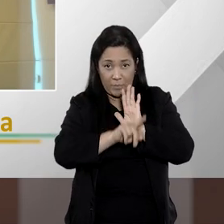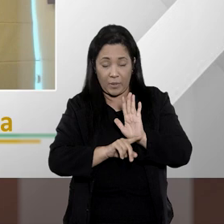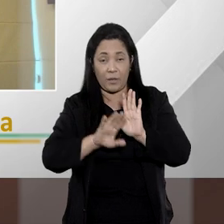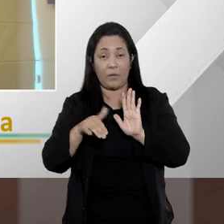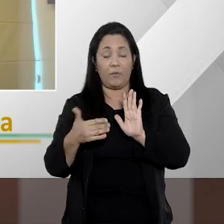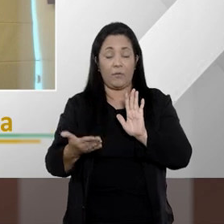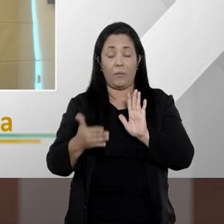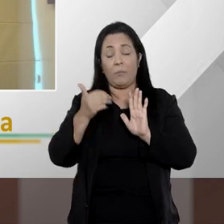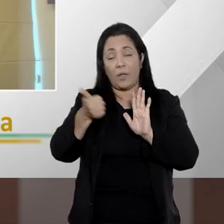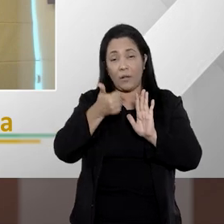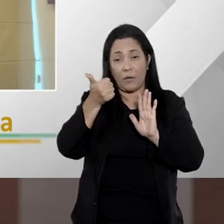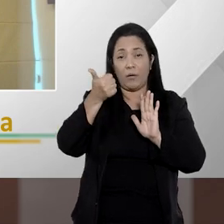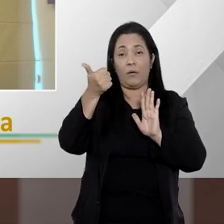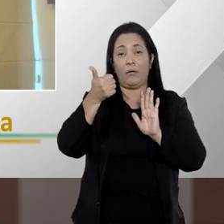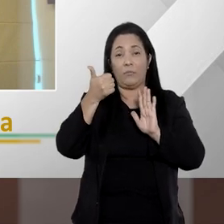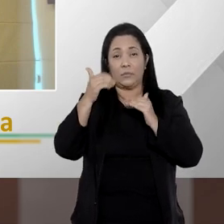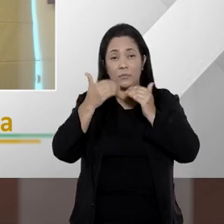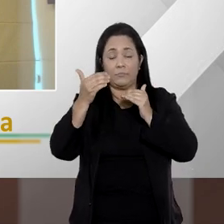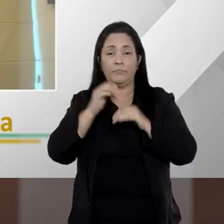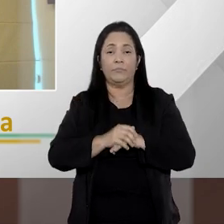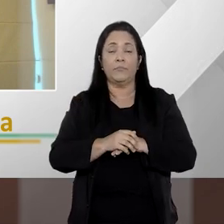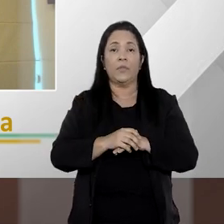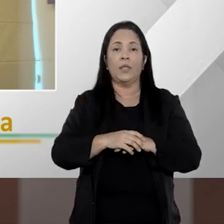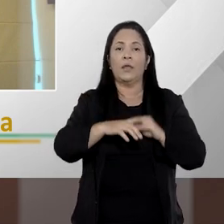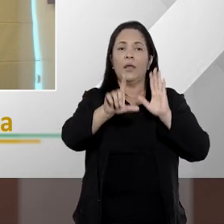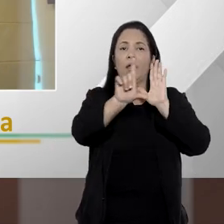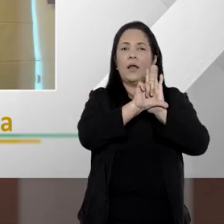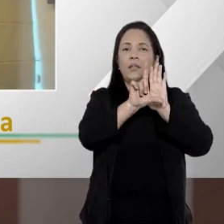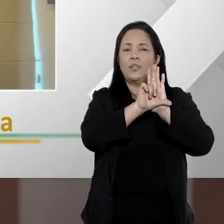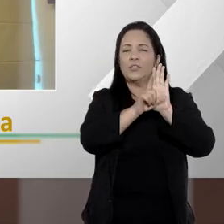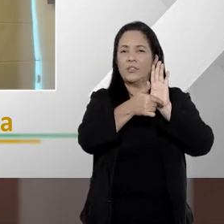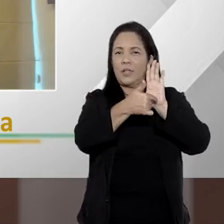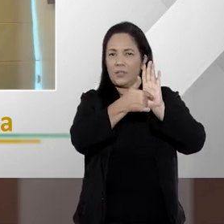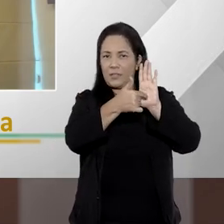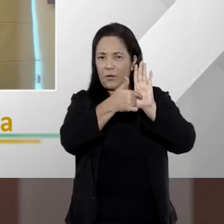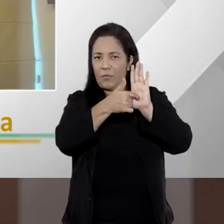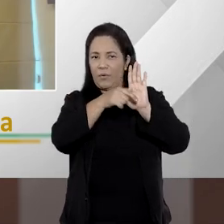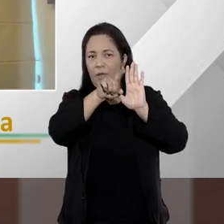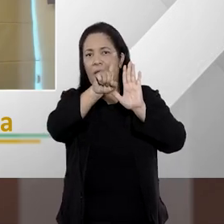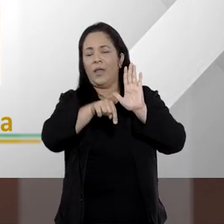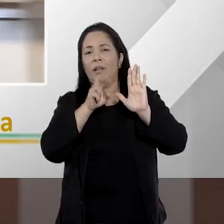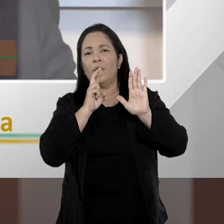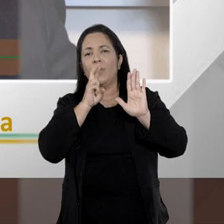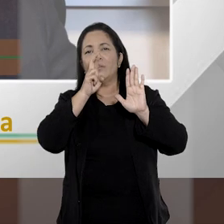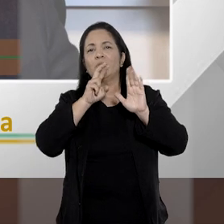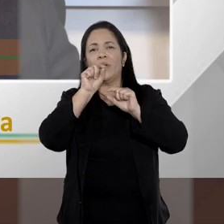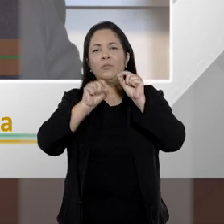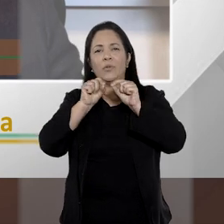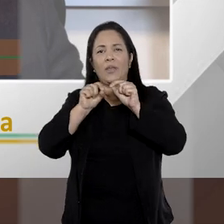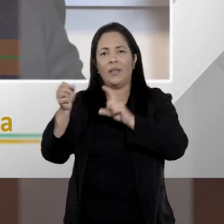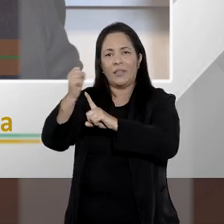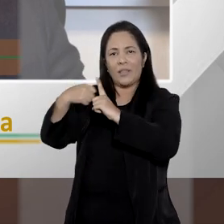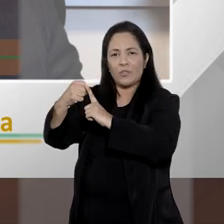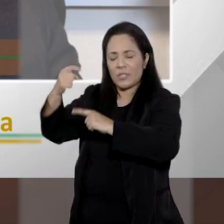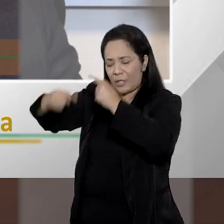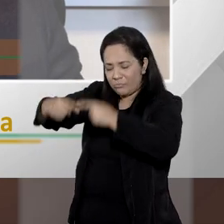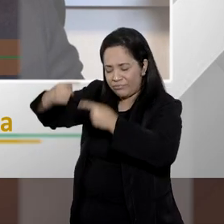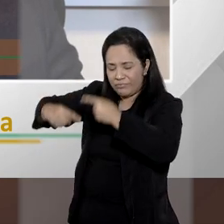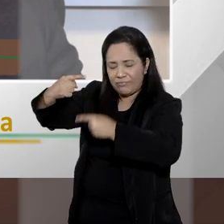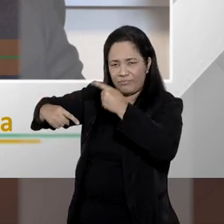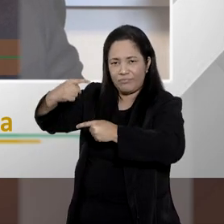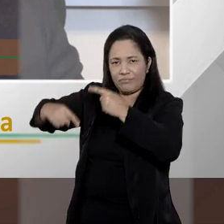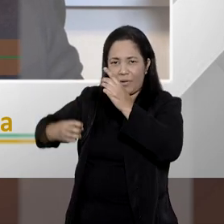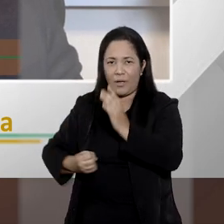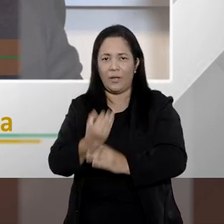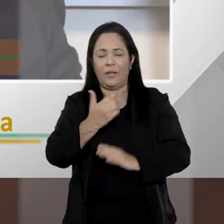Fátima, a legislação é um reflexo da sociedade. A lei de execução penal de 1984 ela é uma